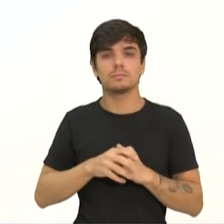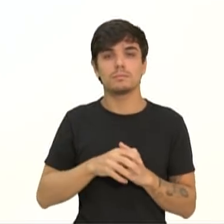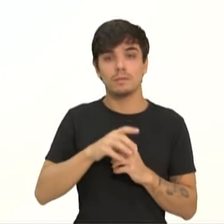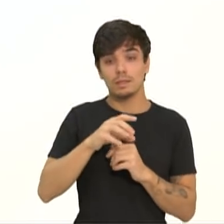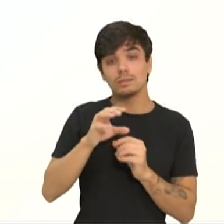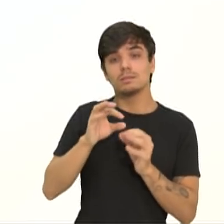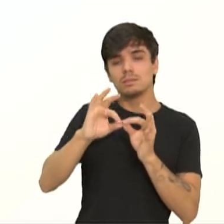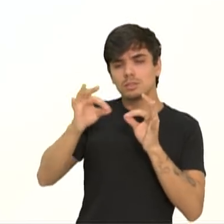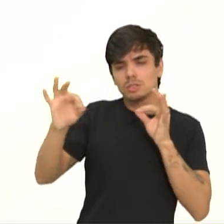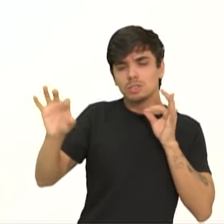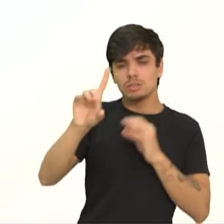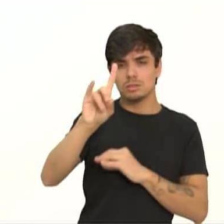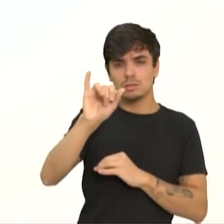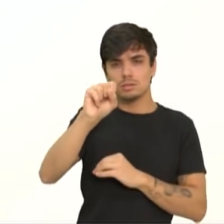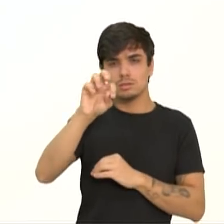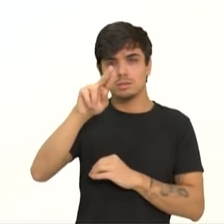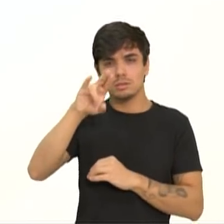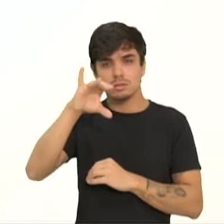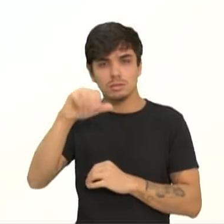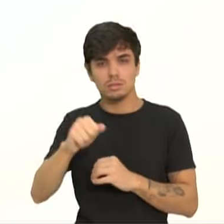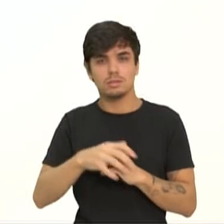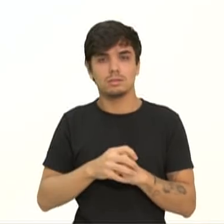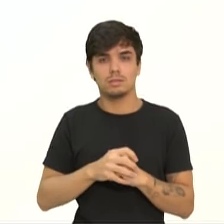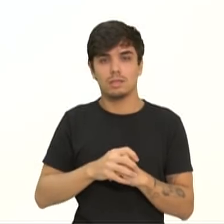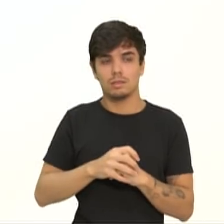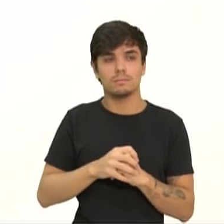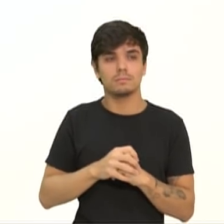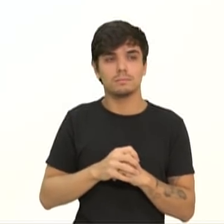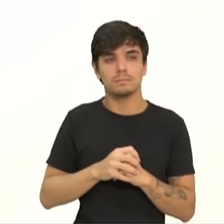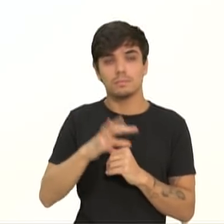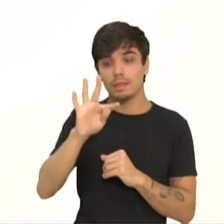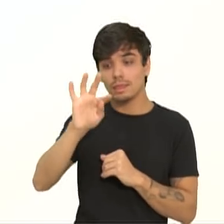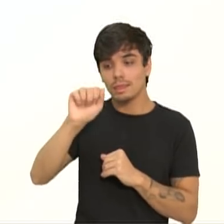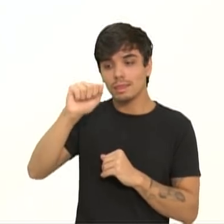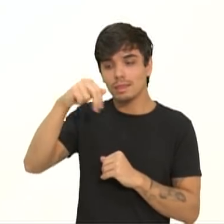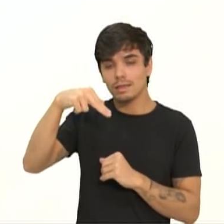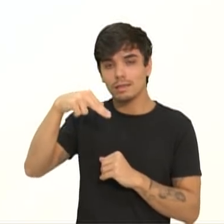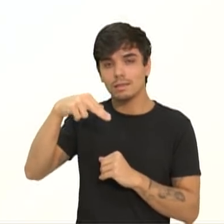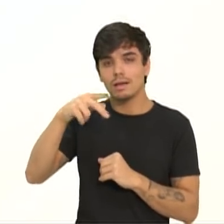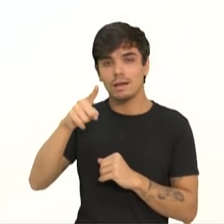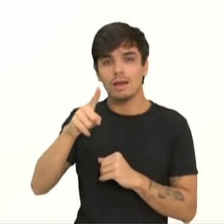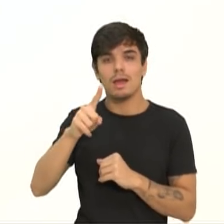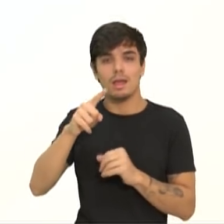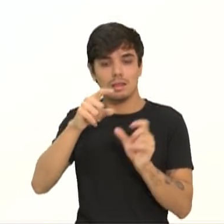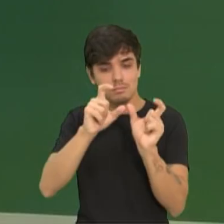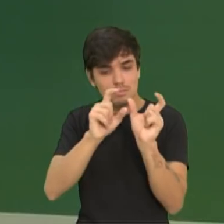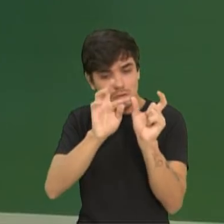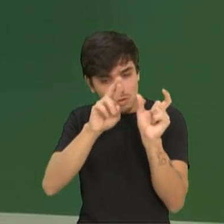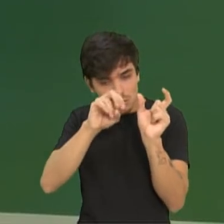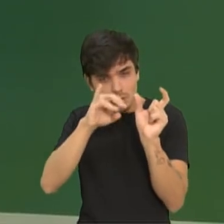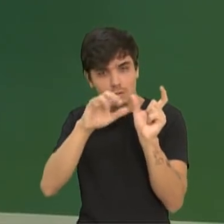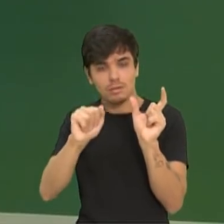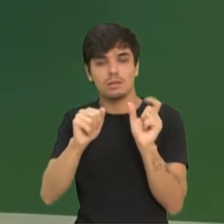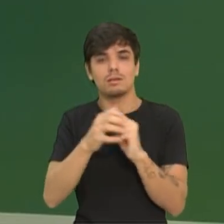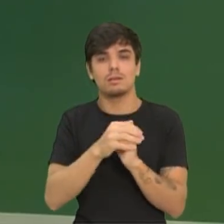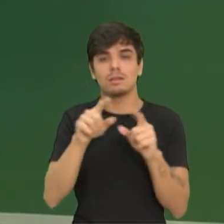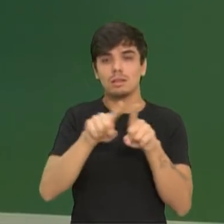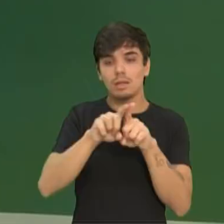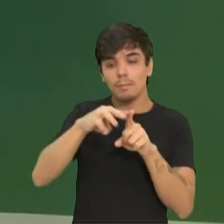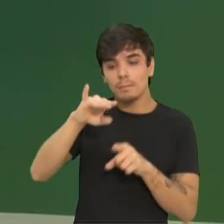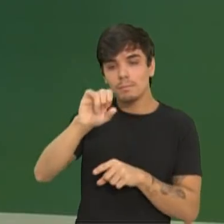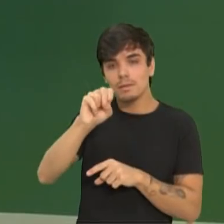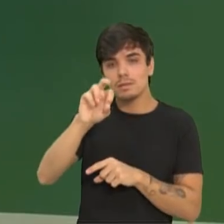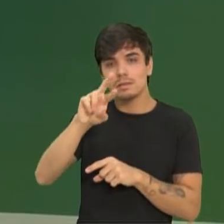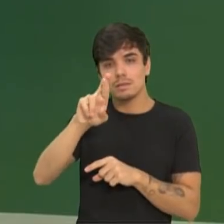distância. O T é a sílaba tônica. Como vimos em mistérios, mistérios. O T é a sílaba